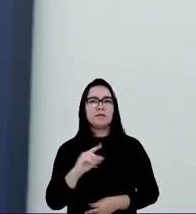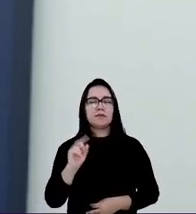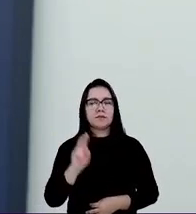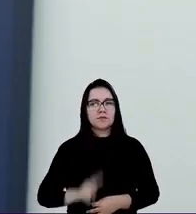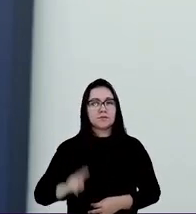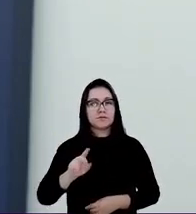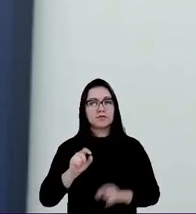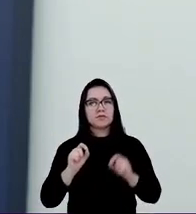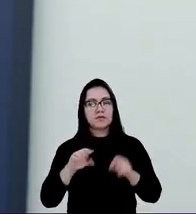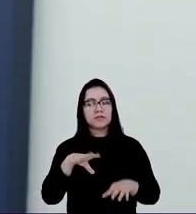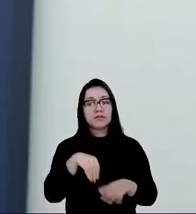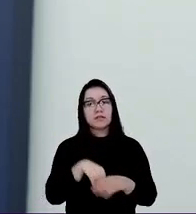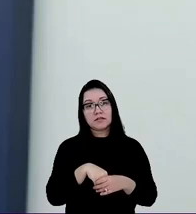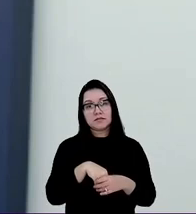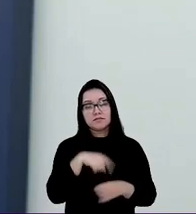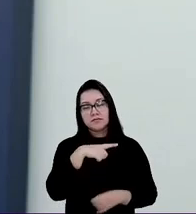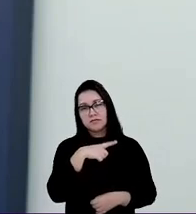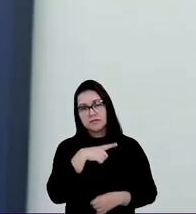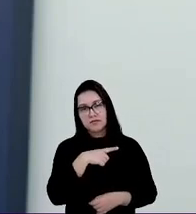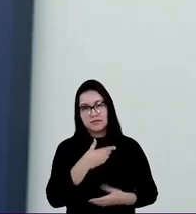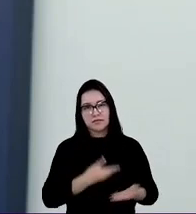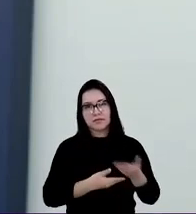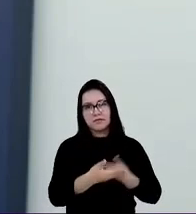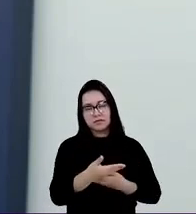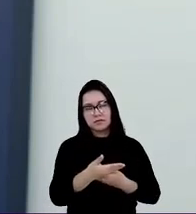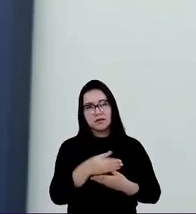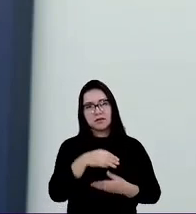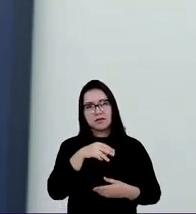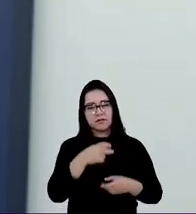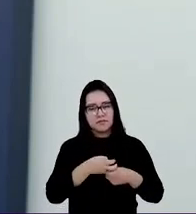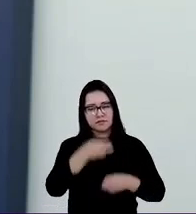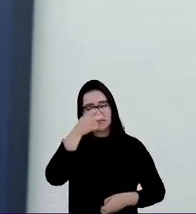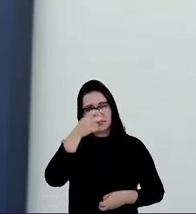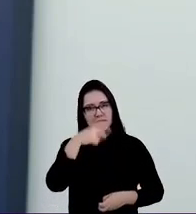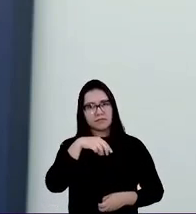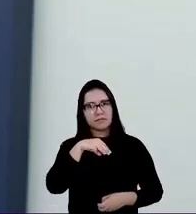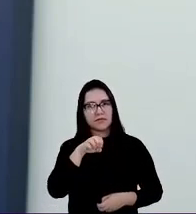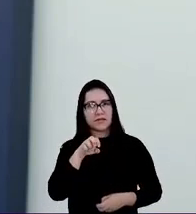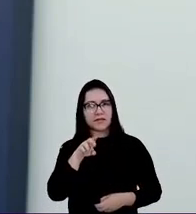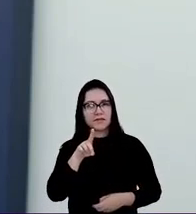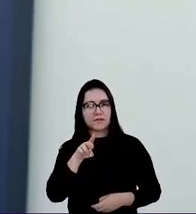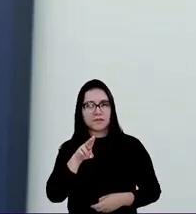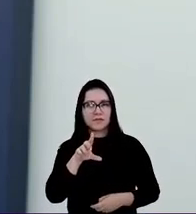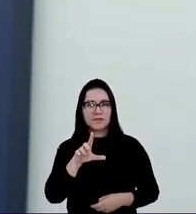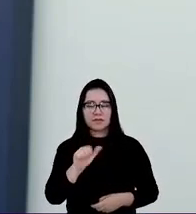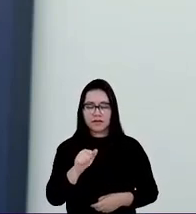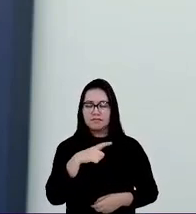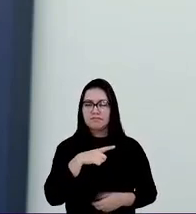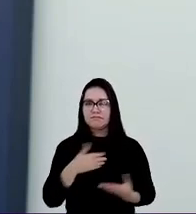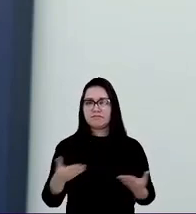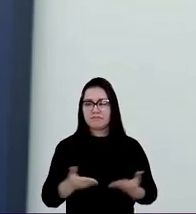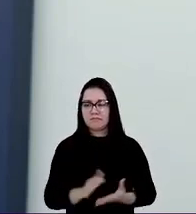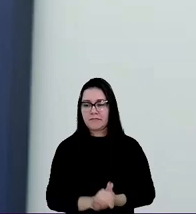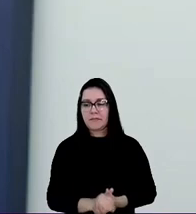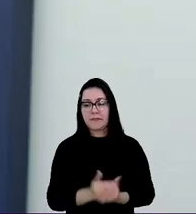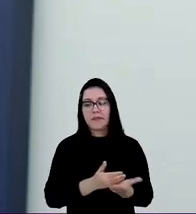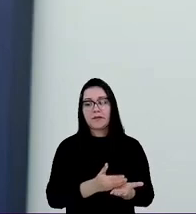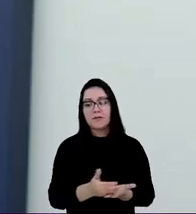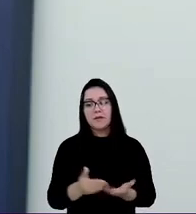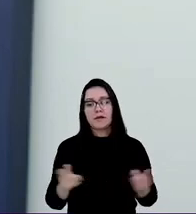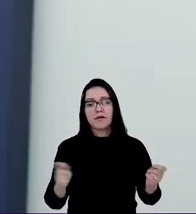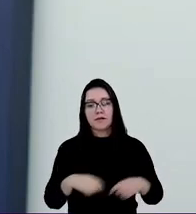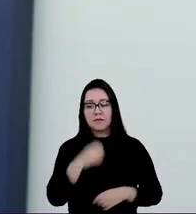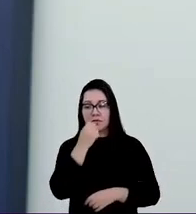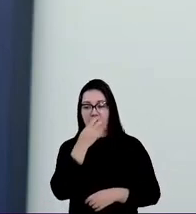utilizada dentro das unidades de transplante de medula óssea, pelo menos nesse momento. E isso traz uma